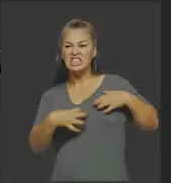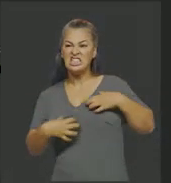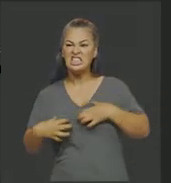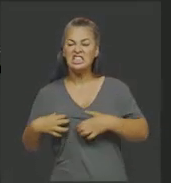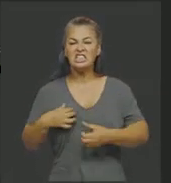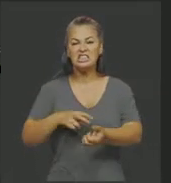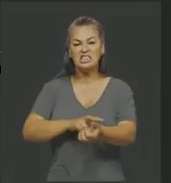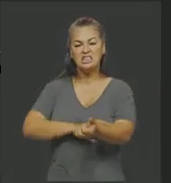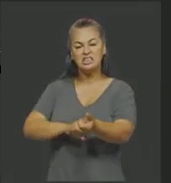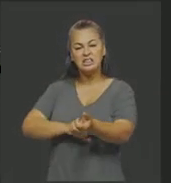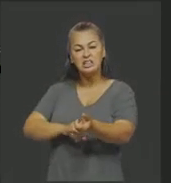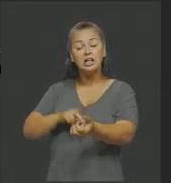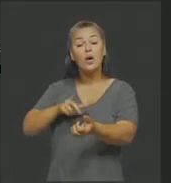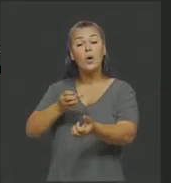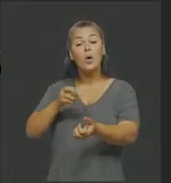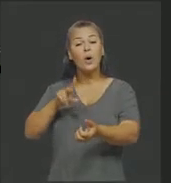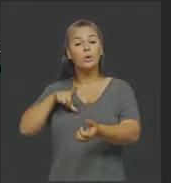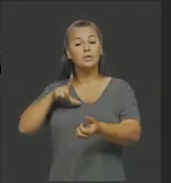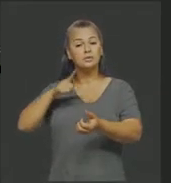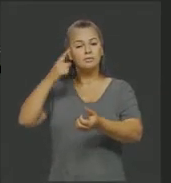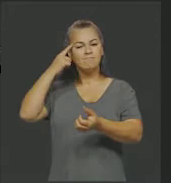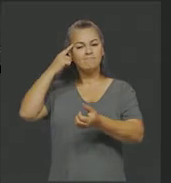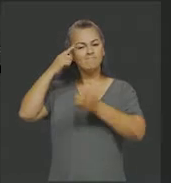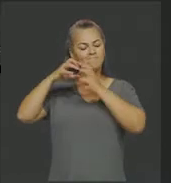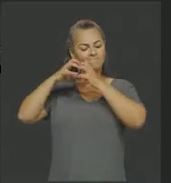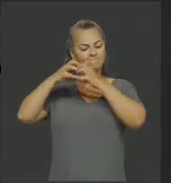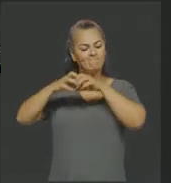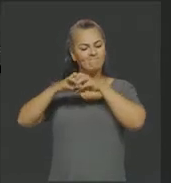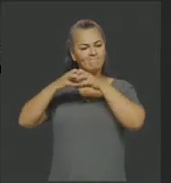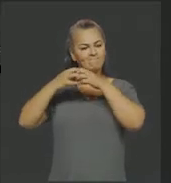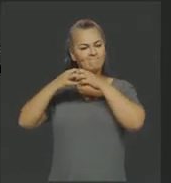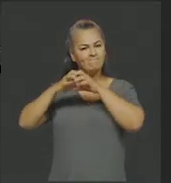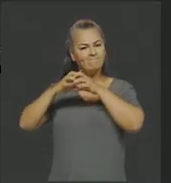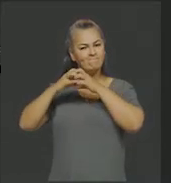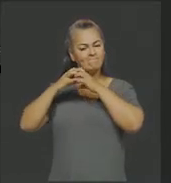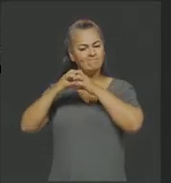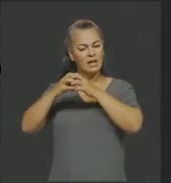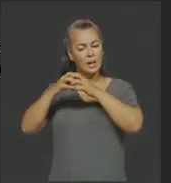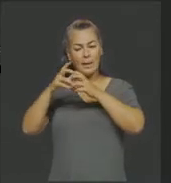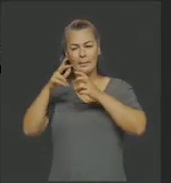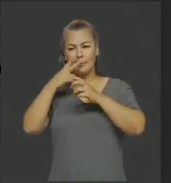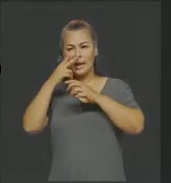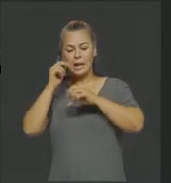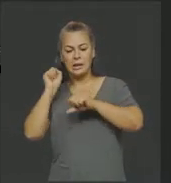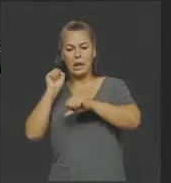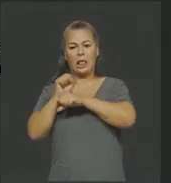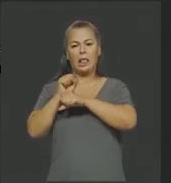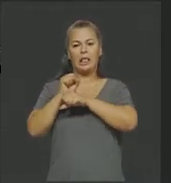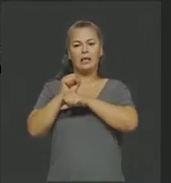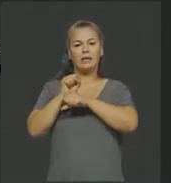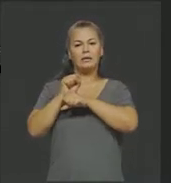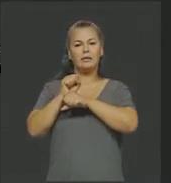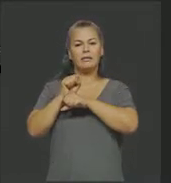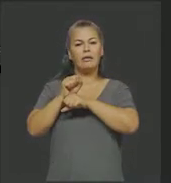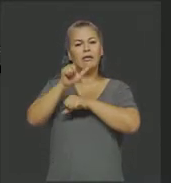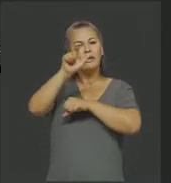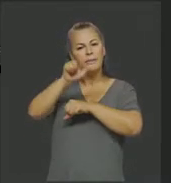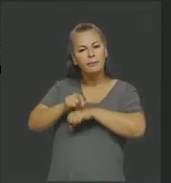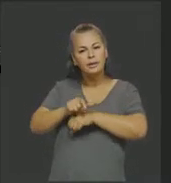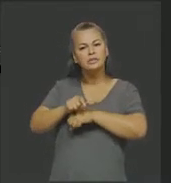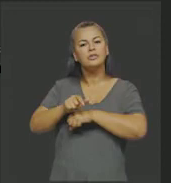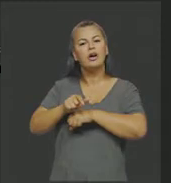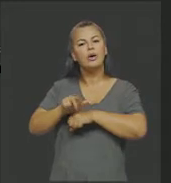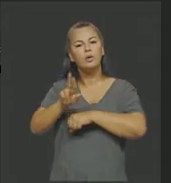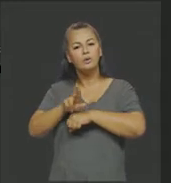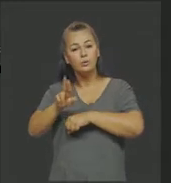que é a memória, ativa tudo e a pessoa ela fica viciada e também ela vai ter aí esses prejuízos